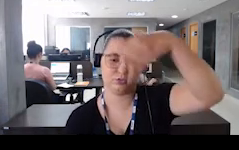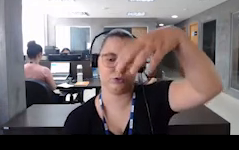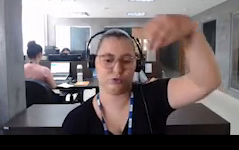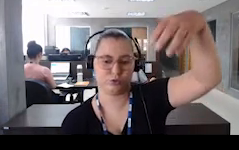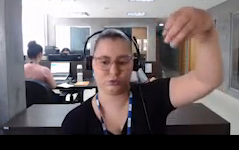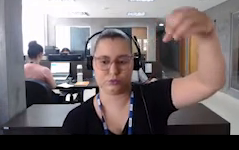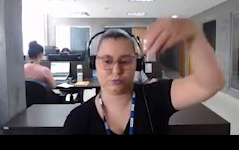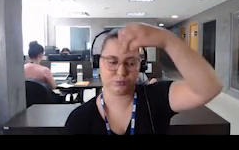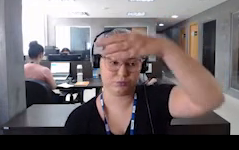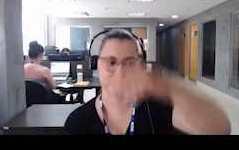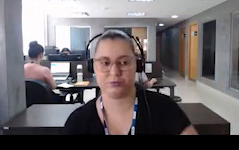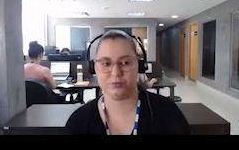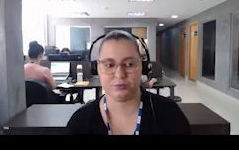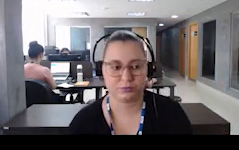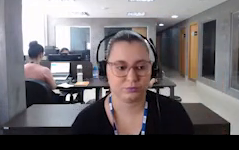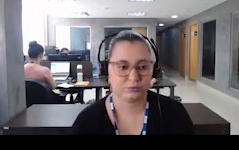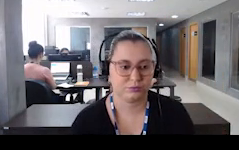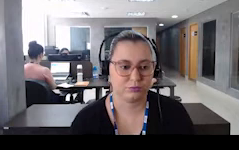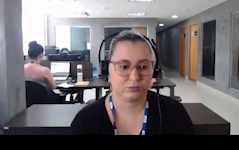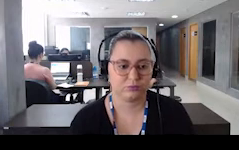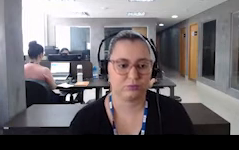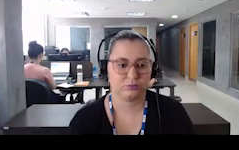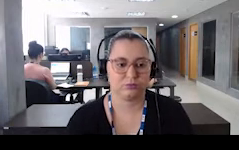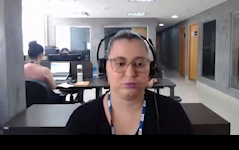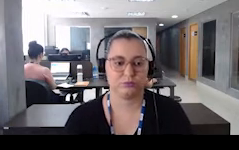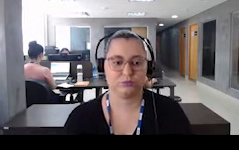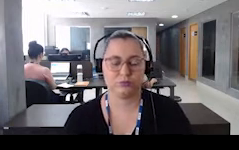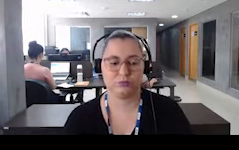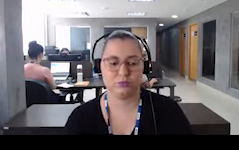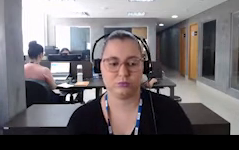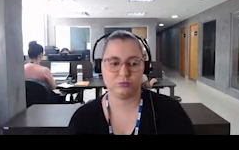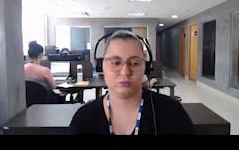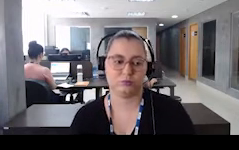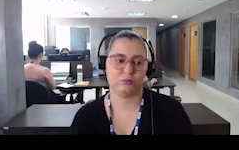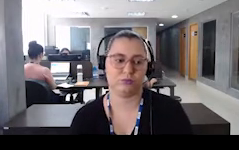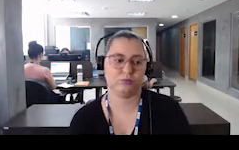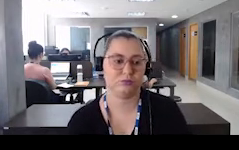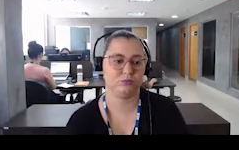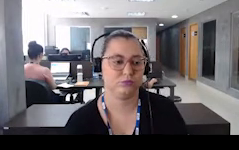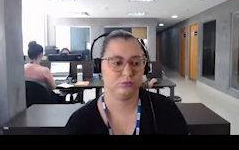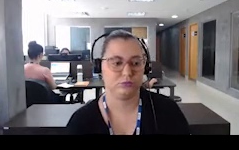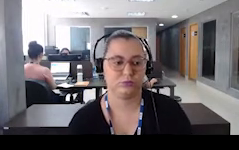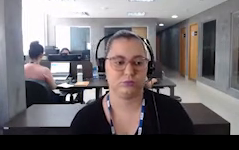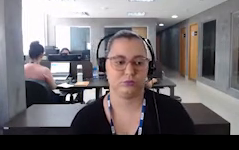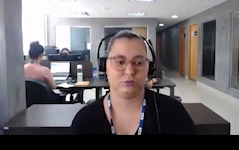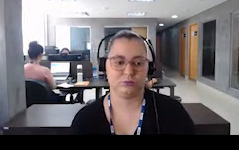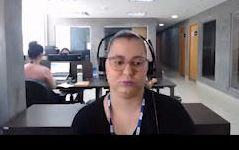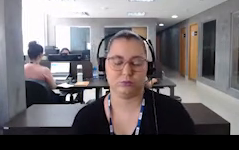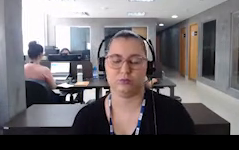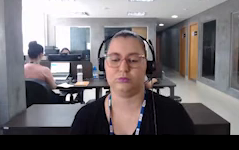para vocês verem que aqui vai mostrar basicamente como que é feita a